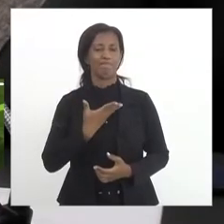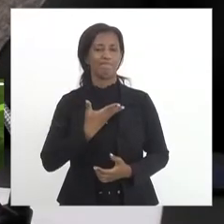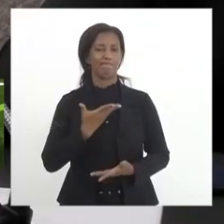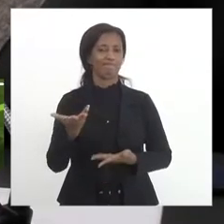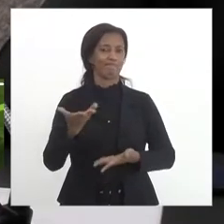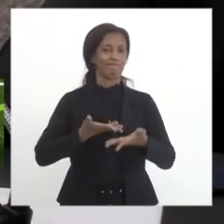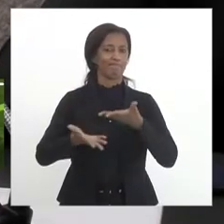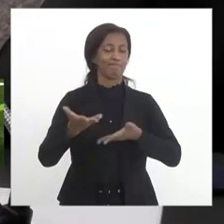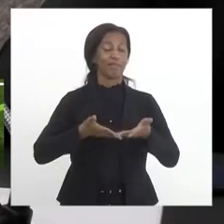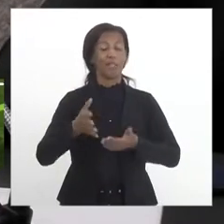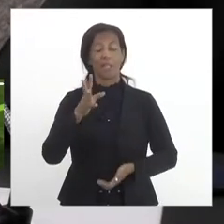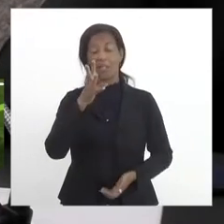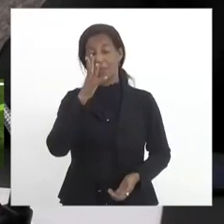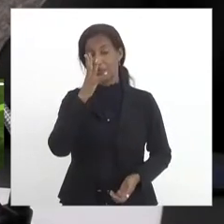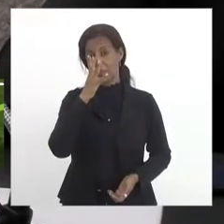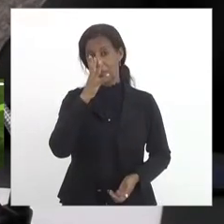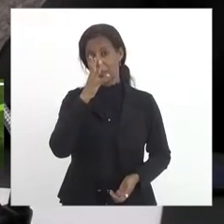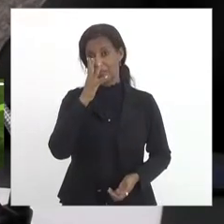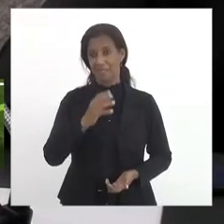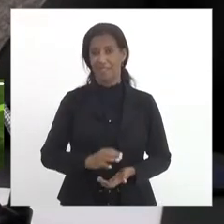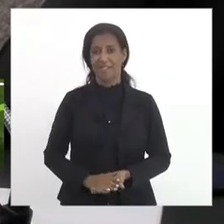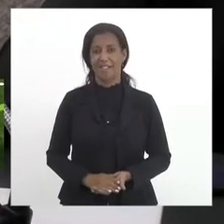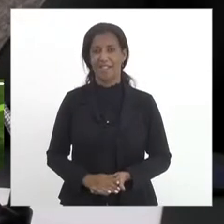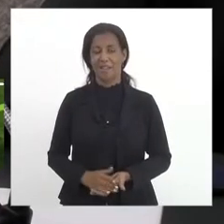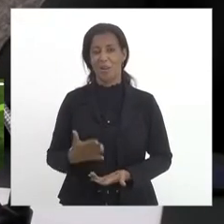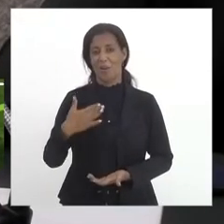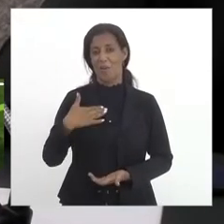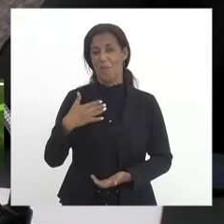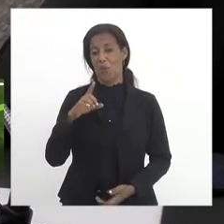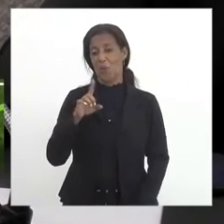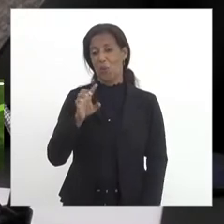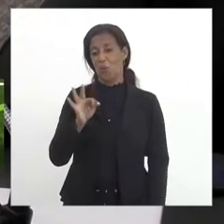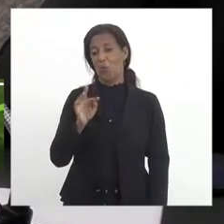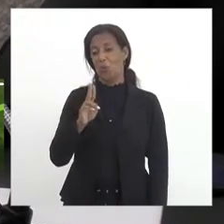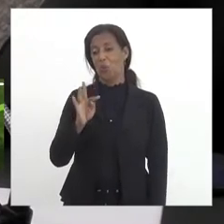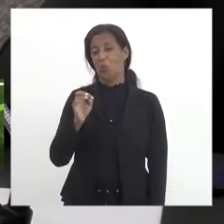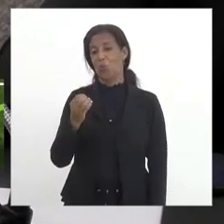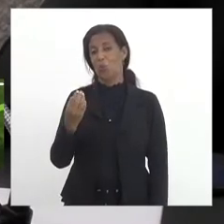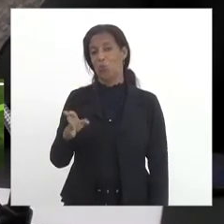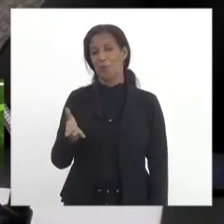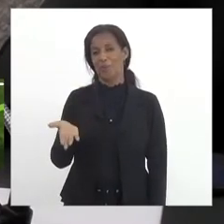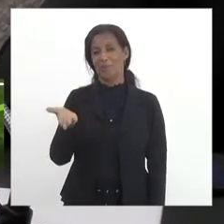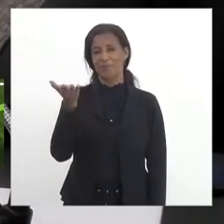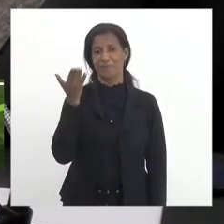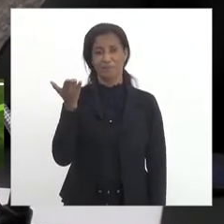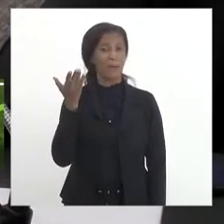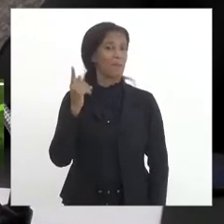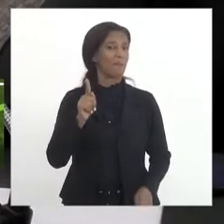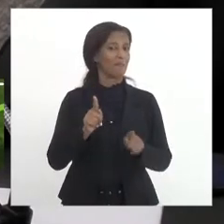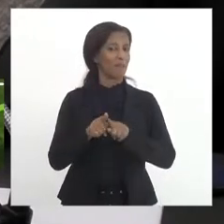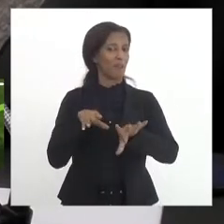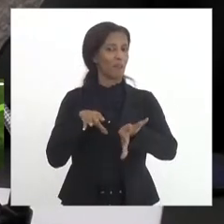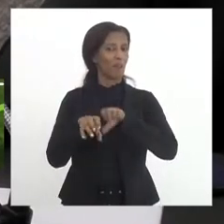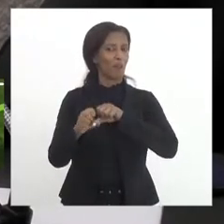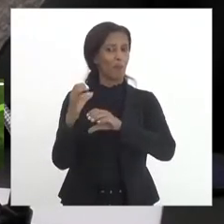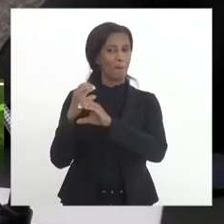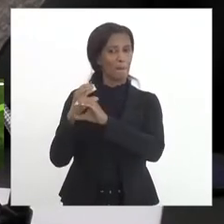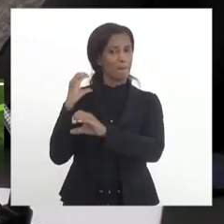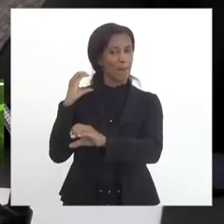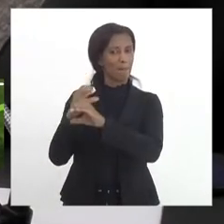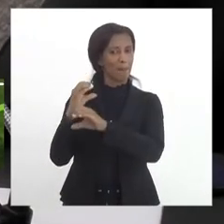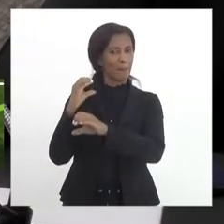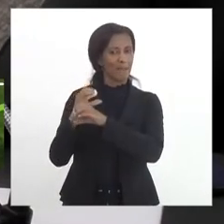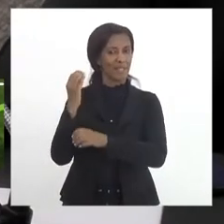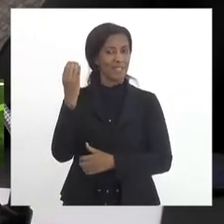e da minha admiração, que é o meu tutor aqui no Parlamento Fluminense, mas se agradeço também a bela formação de engenharia técnica